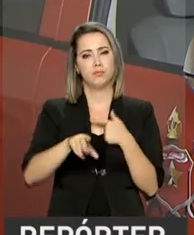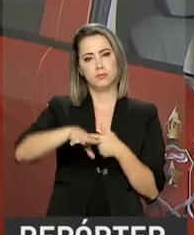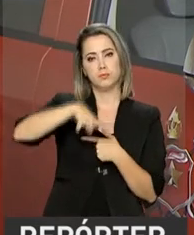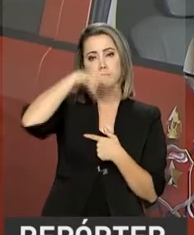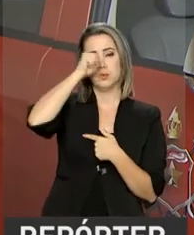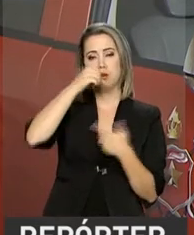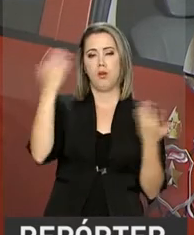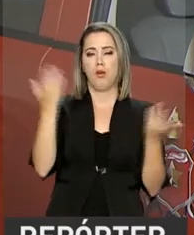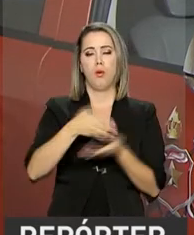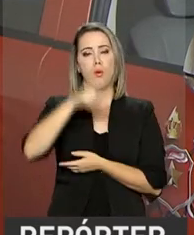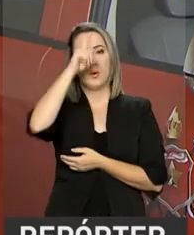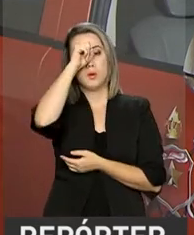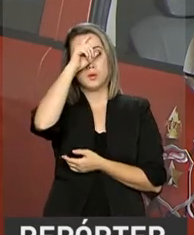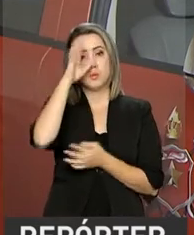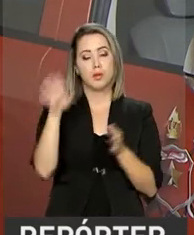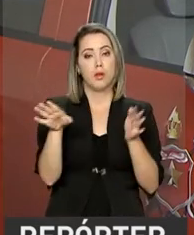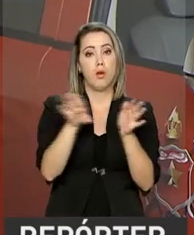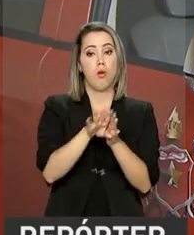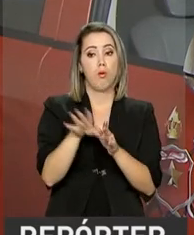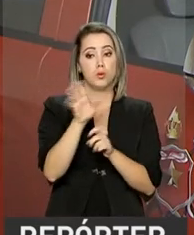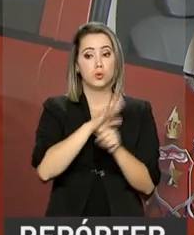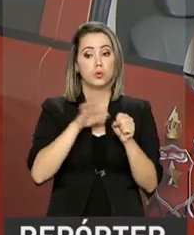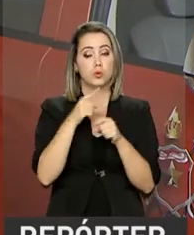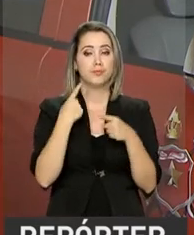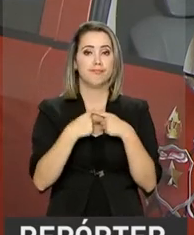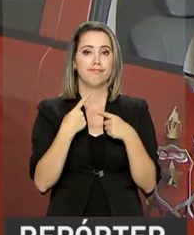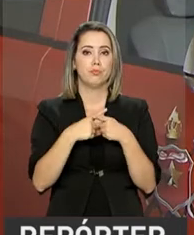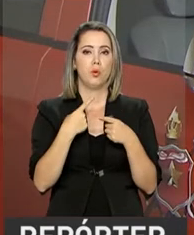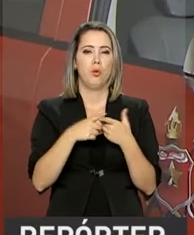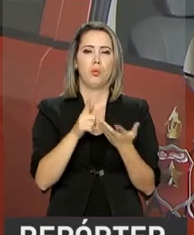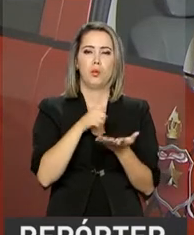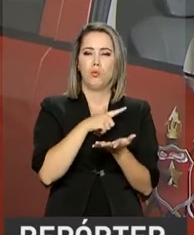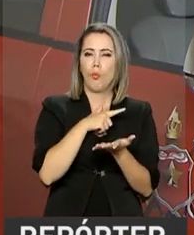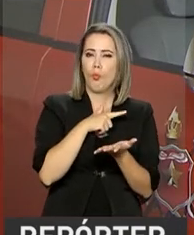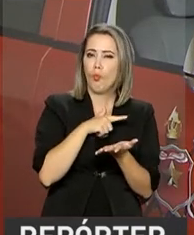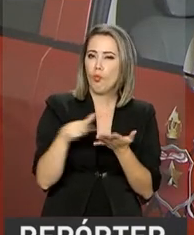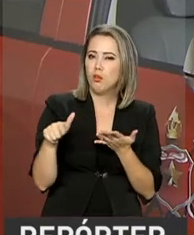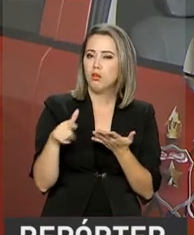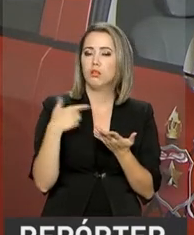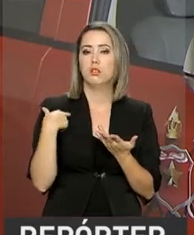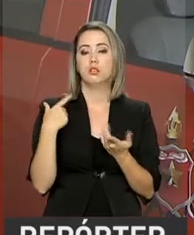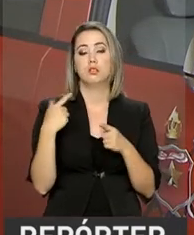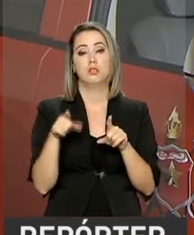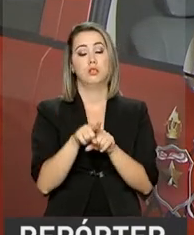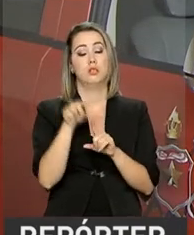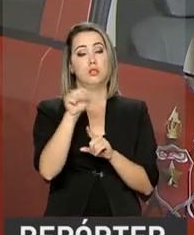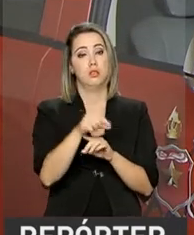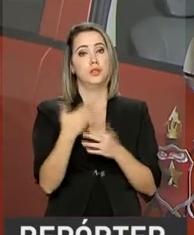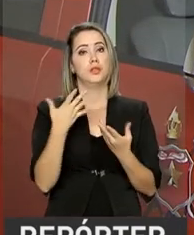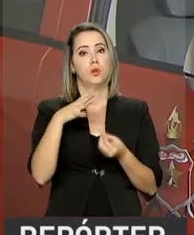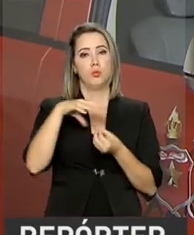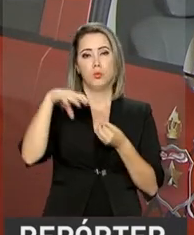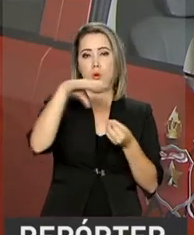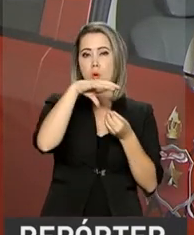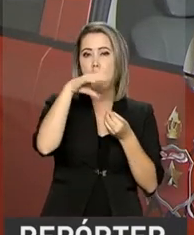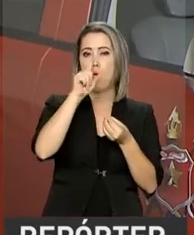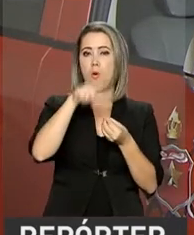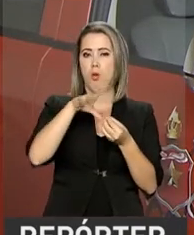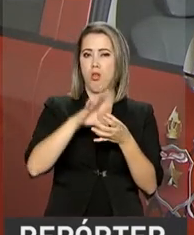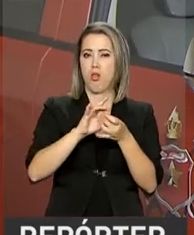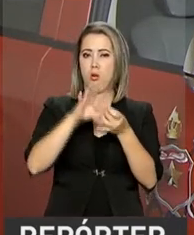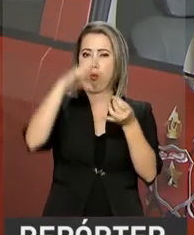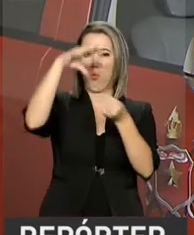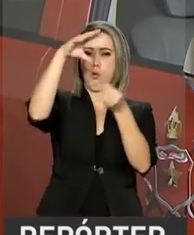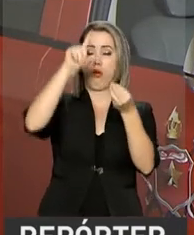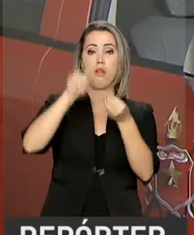a ficar cheios por conta da baixa umidade, por conta da poluição. E lembrando que soltar esse tipo de balões é crime pela Lei de